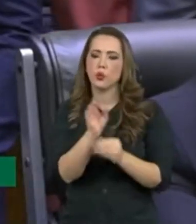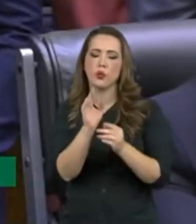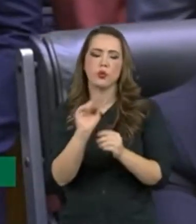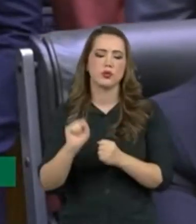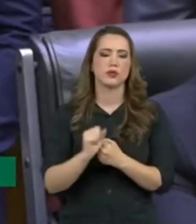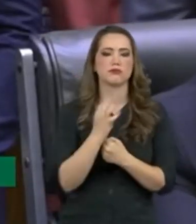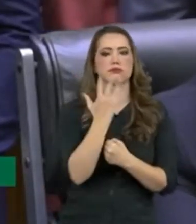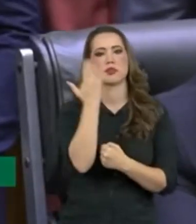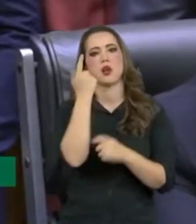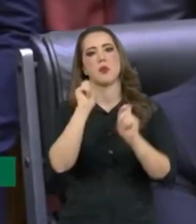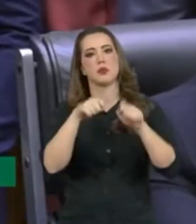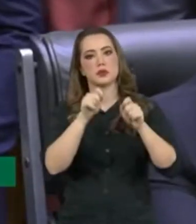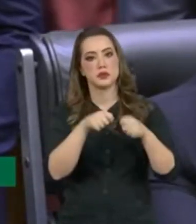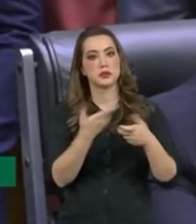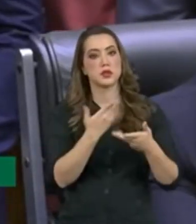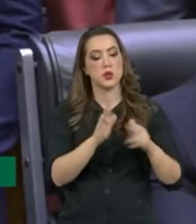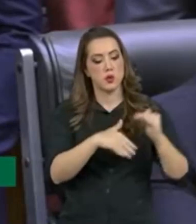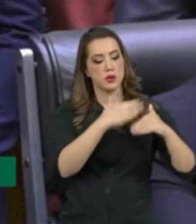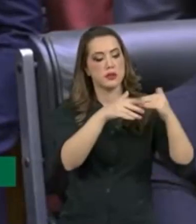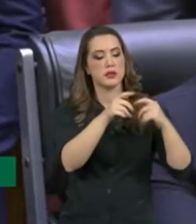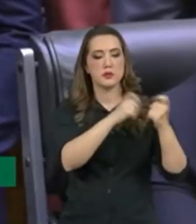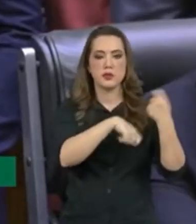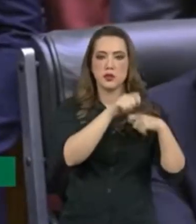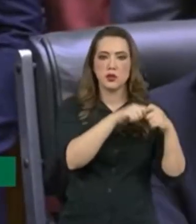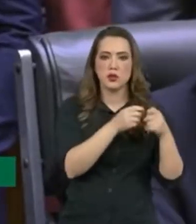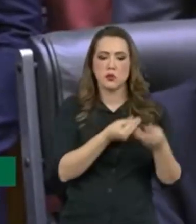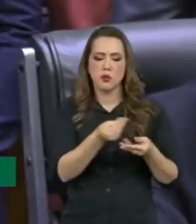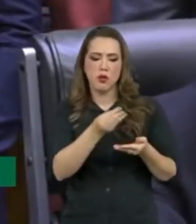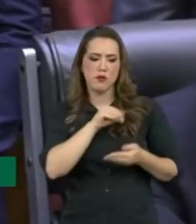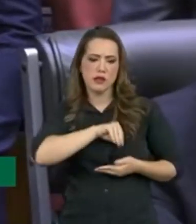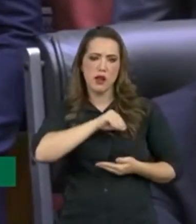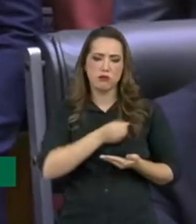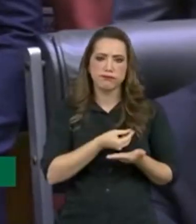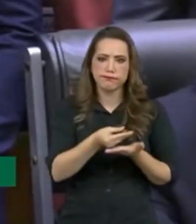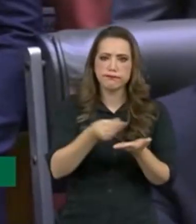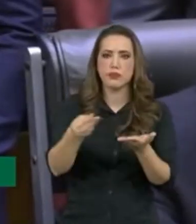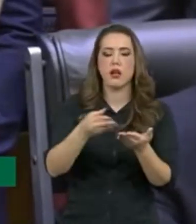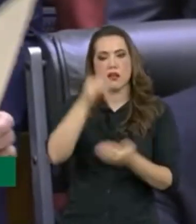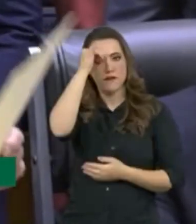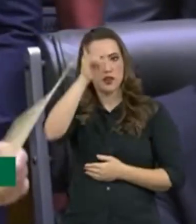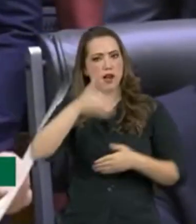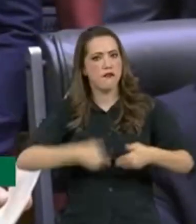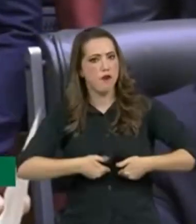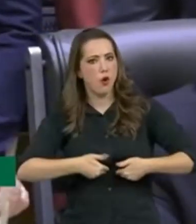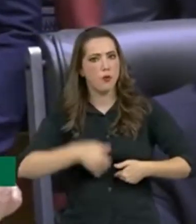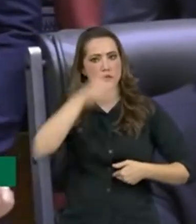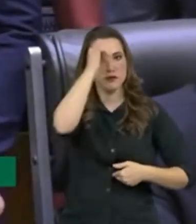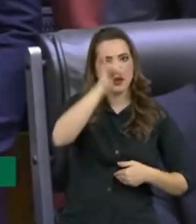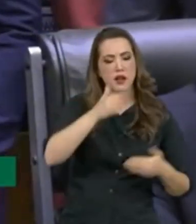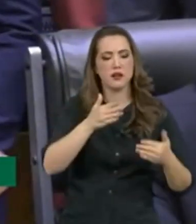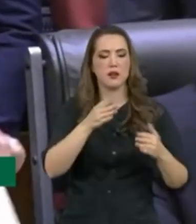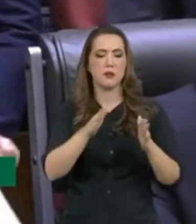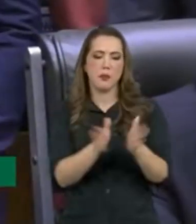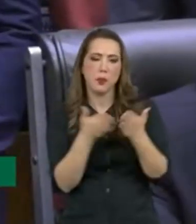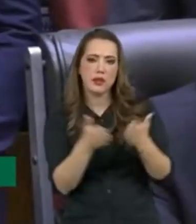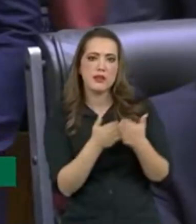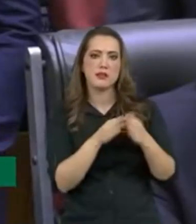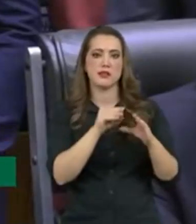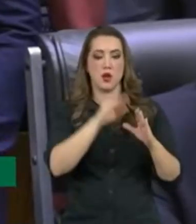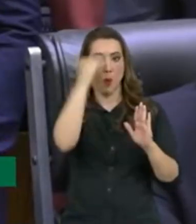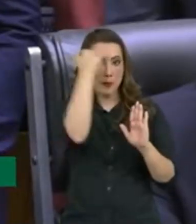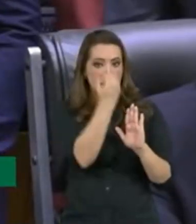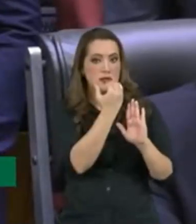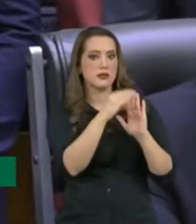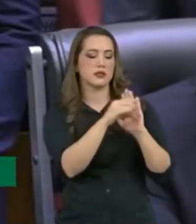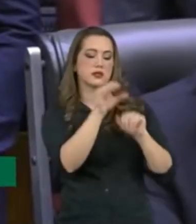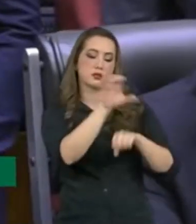crescimento econômico com distribuição de renda, combater a fome e a pobreza dentro do processo democrático.